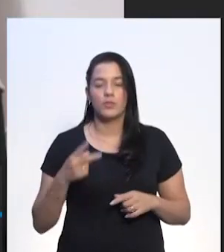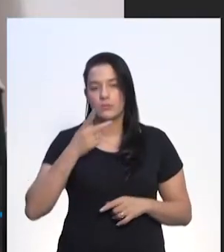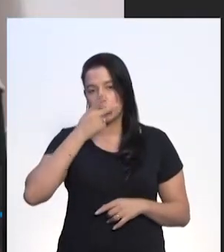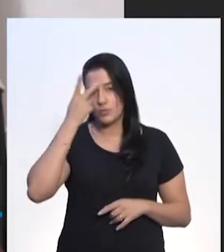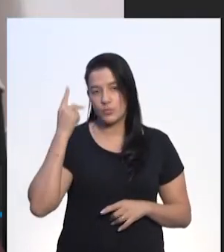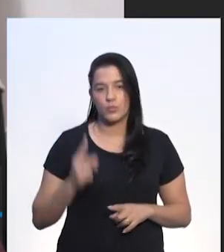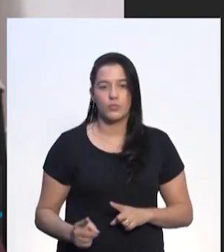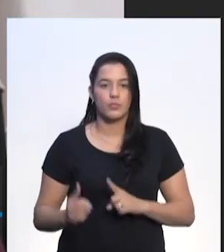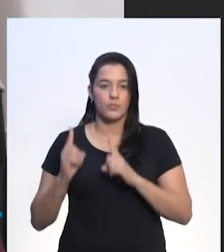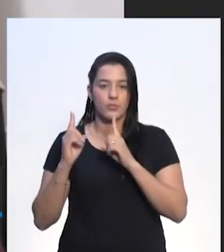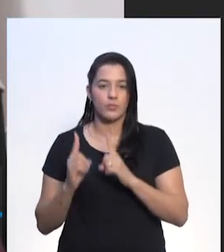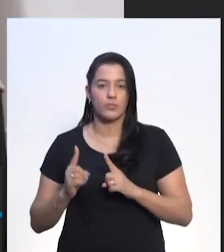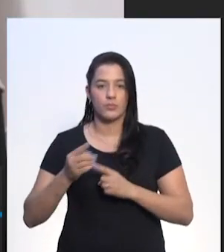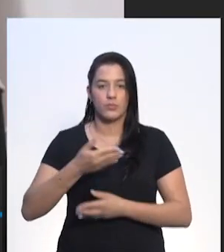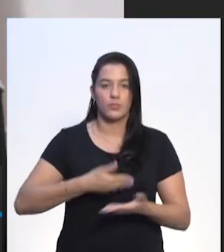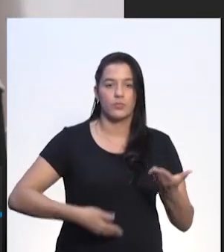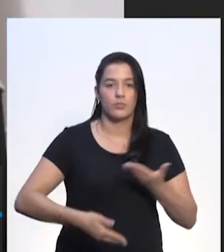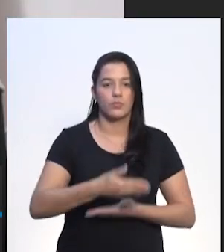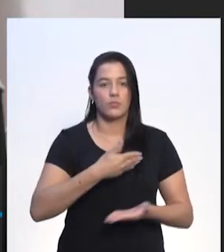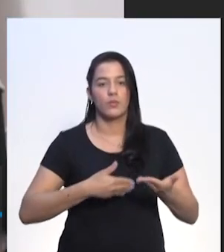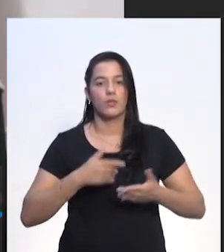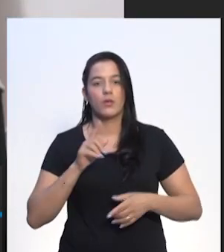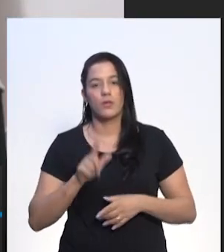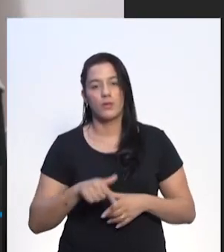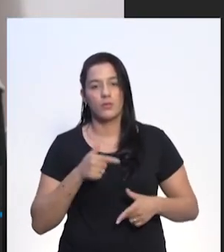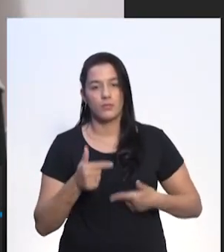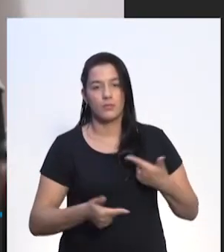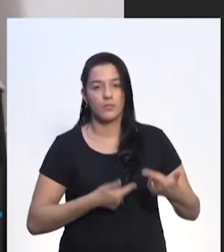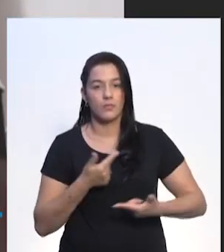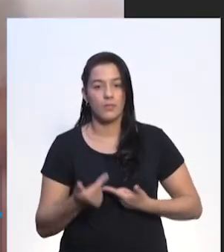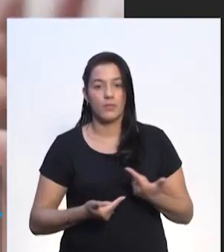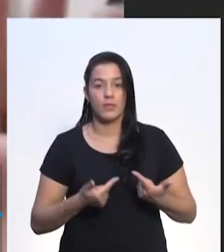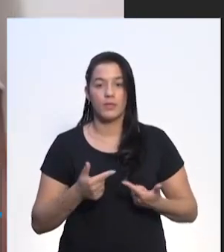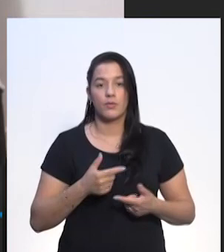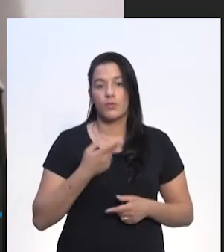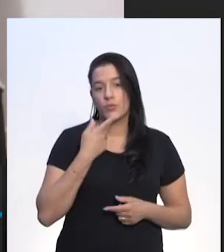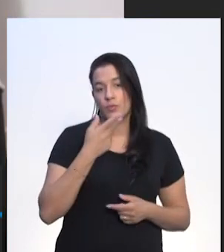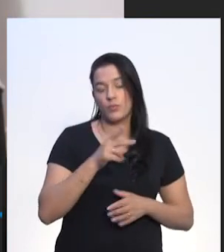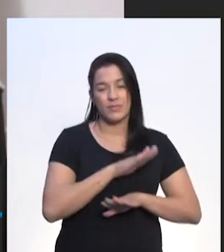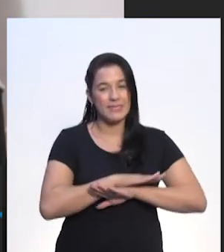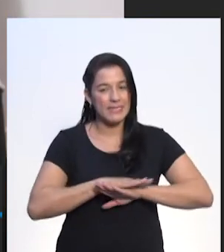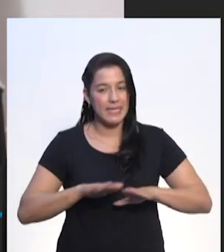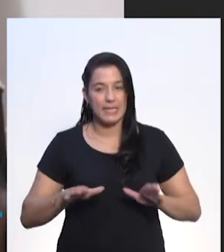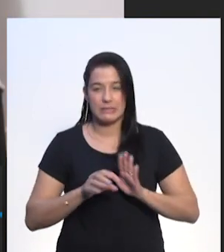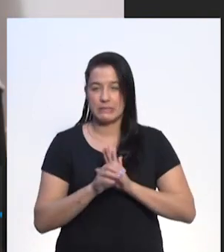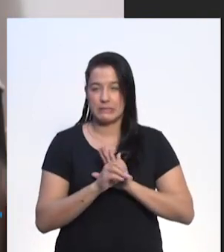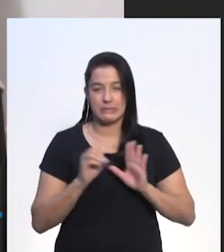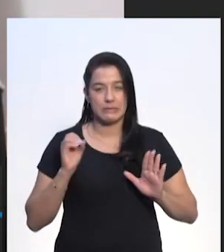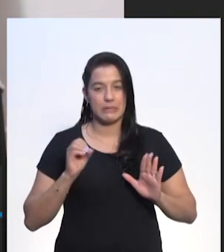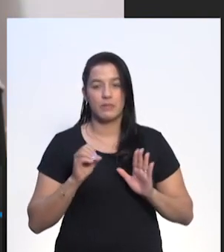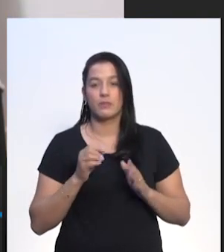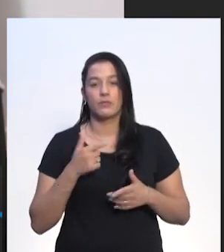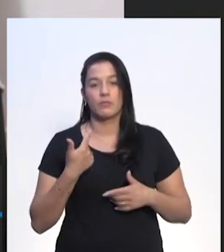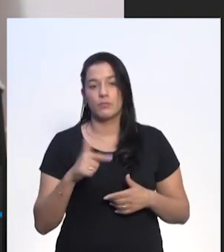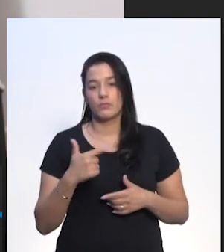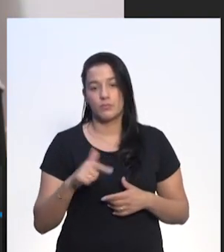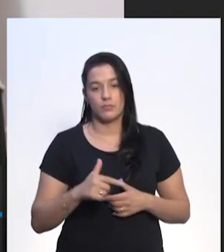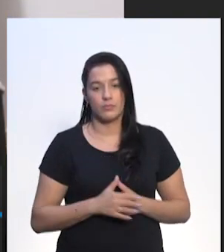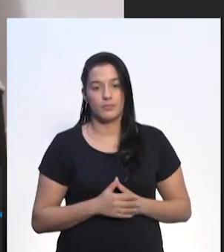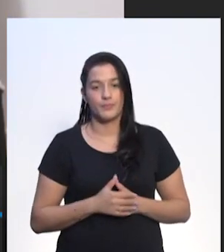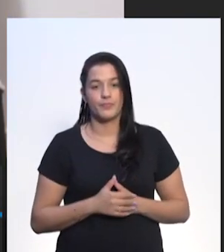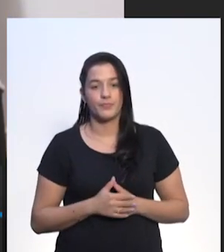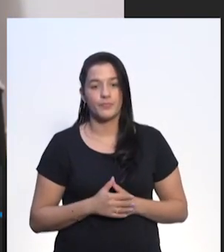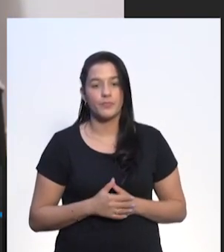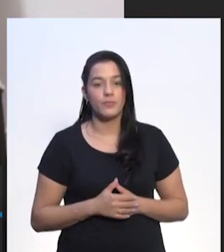partes. Então, o trabalho informal é quando não existe nenhum registro de que você está trabalhando com essa